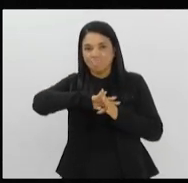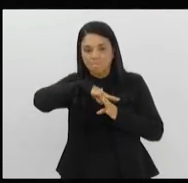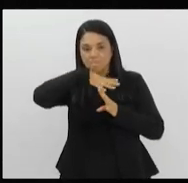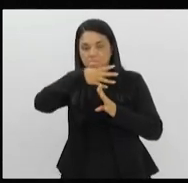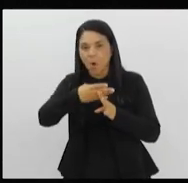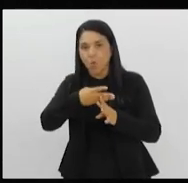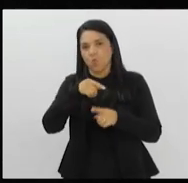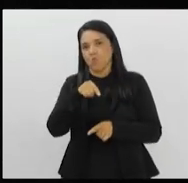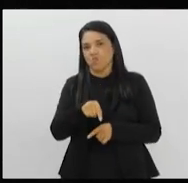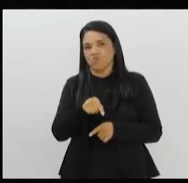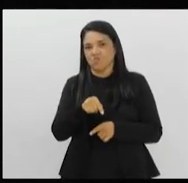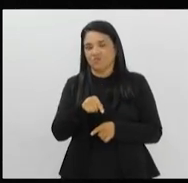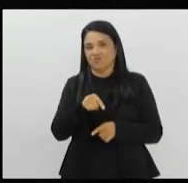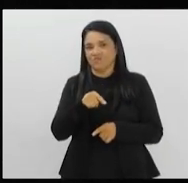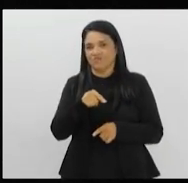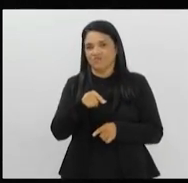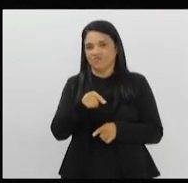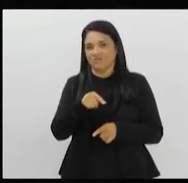ainda era